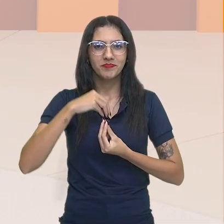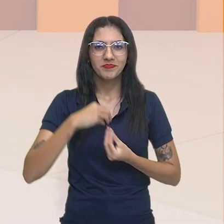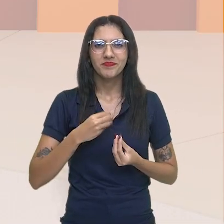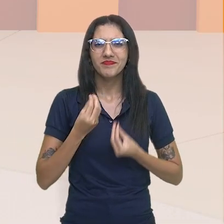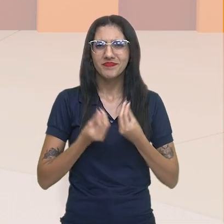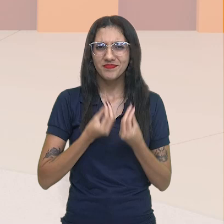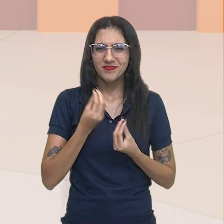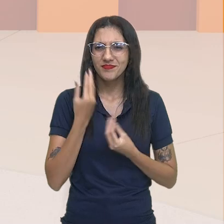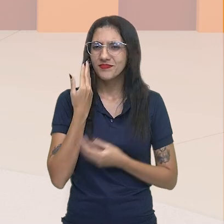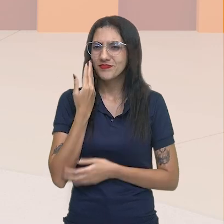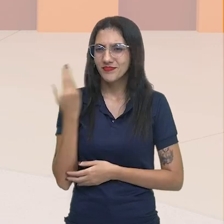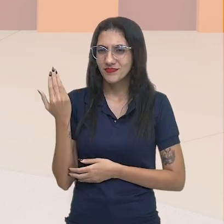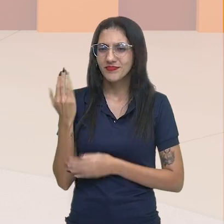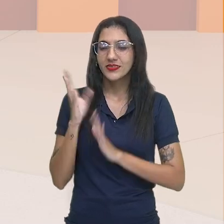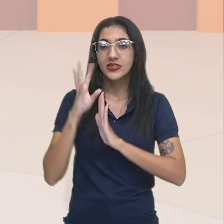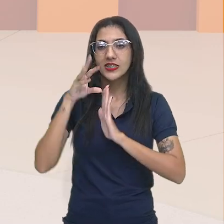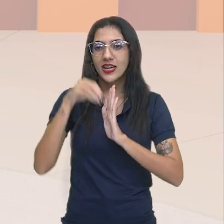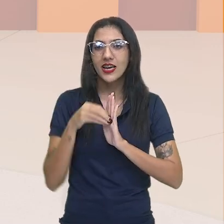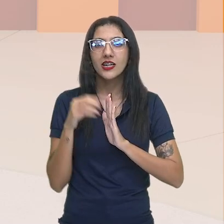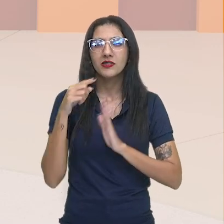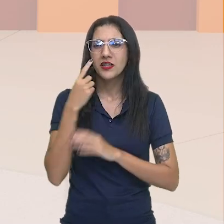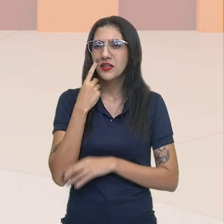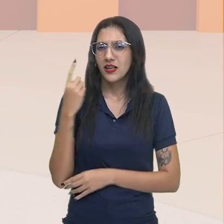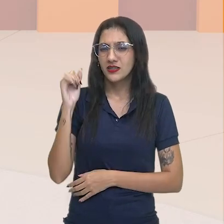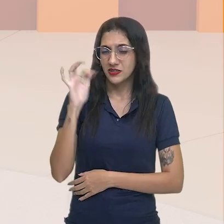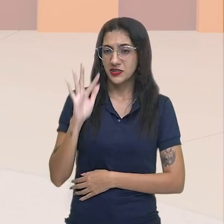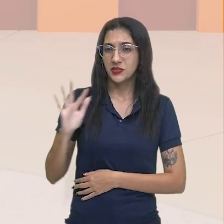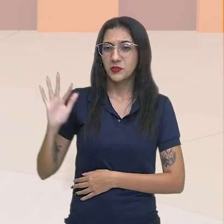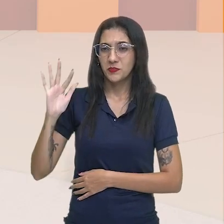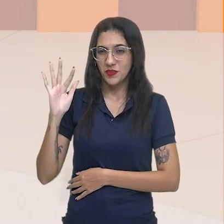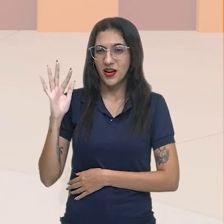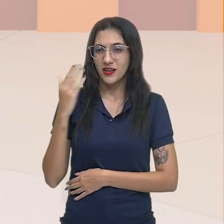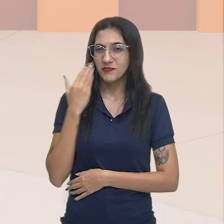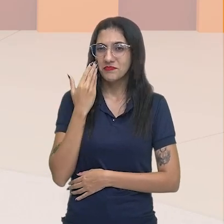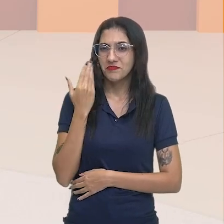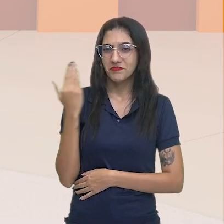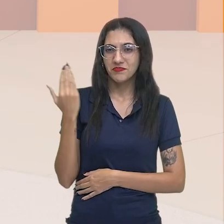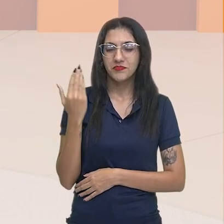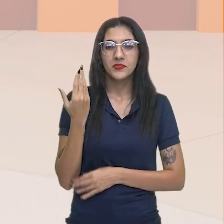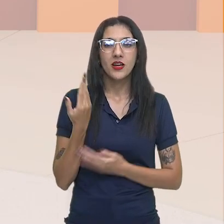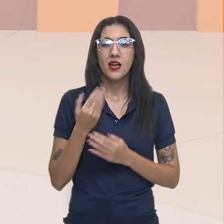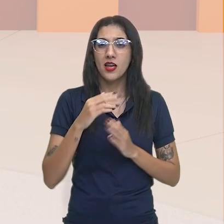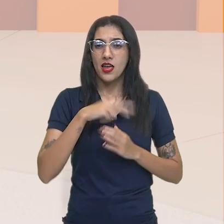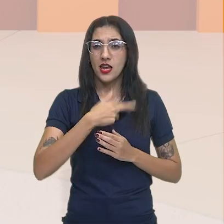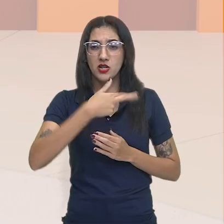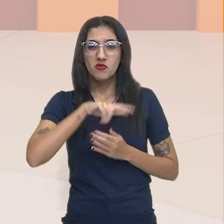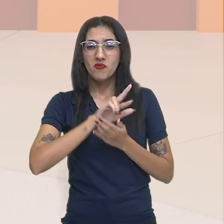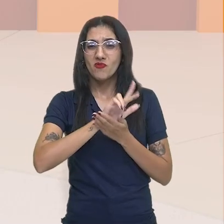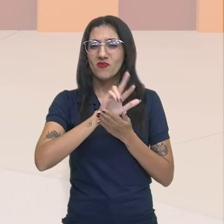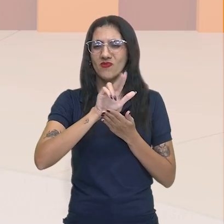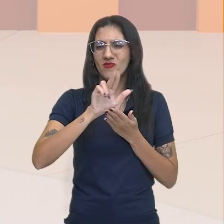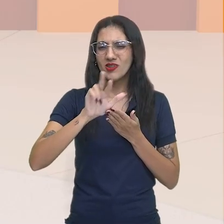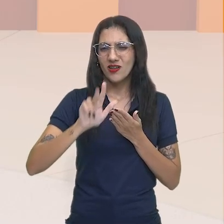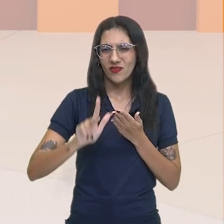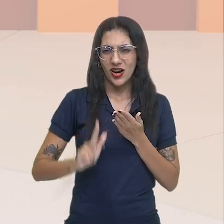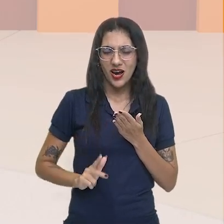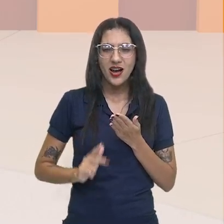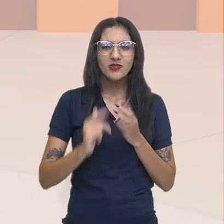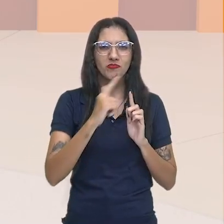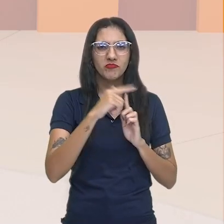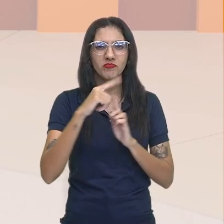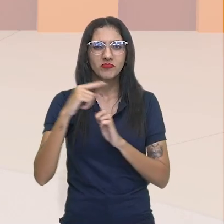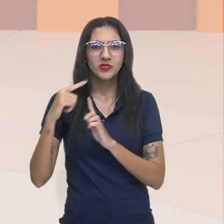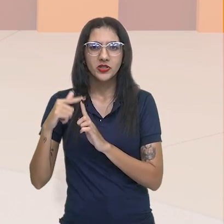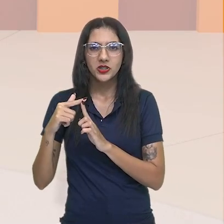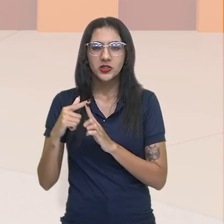diz, aqui dentro deste quadro, onde essas religiões de matrizes diferenciadas,